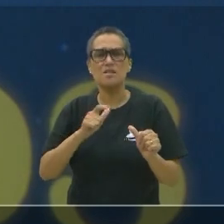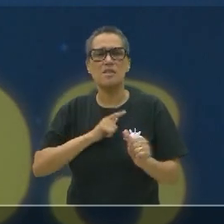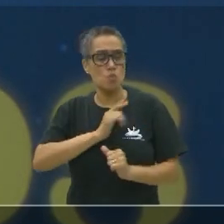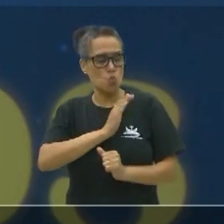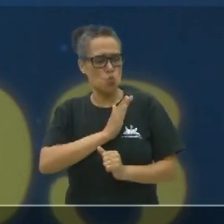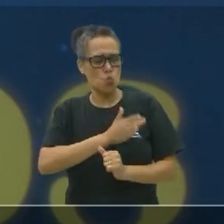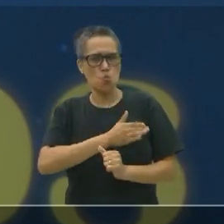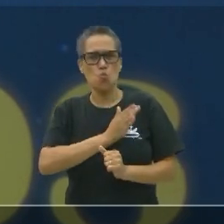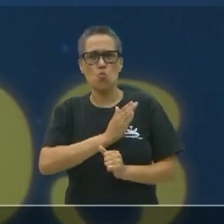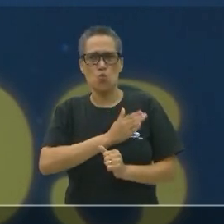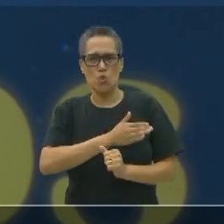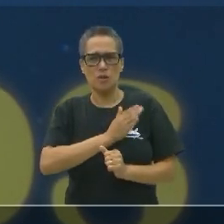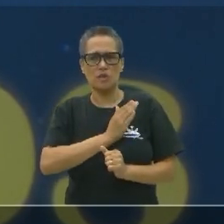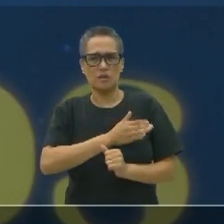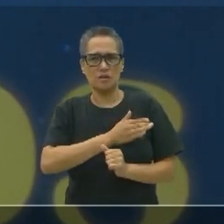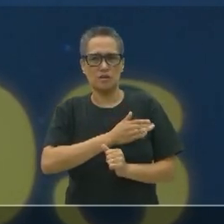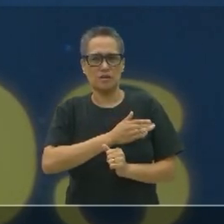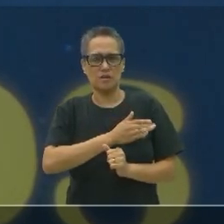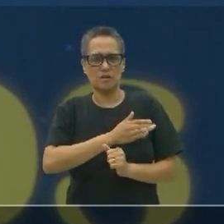corações,